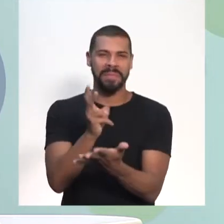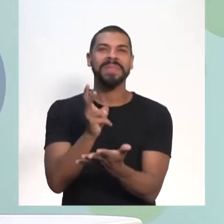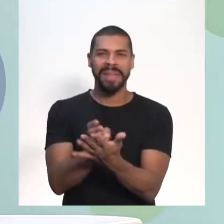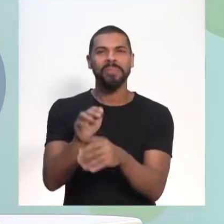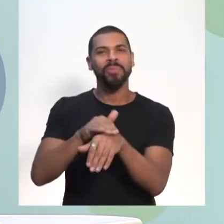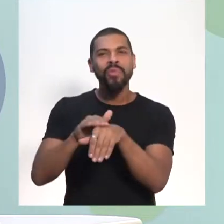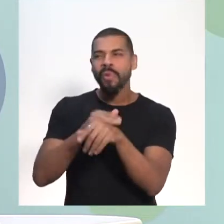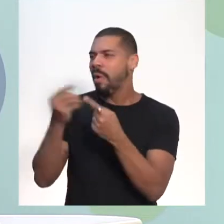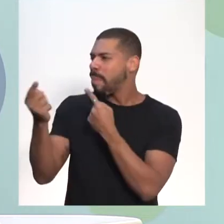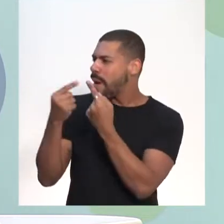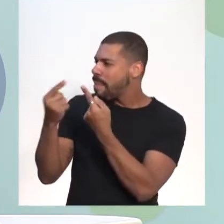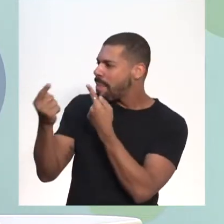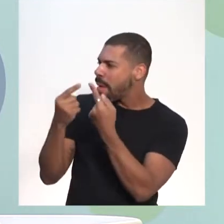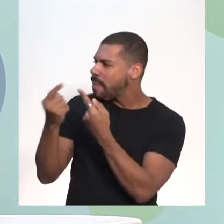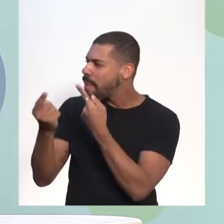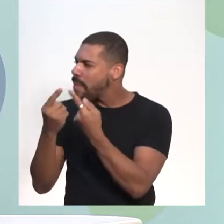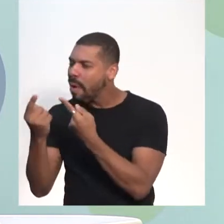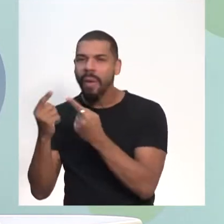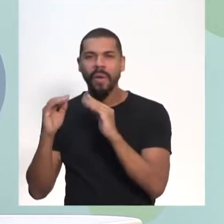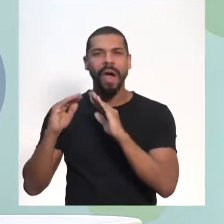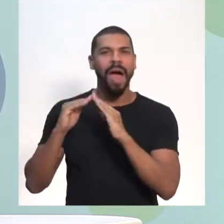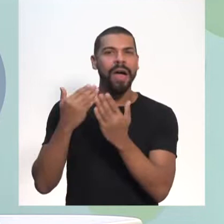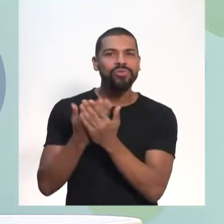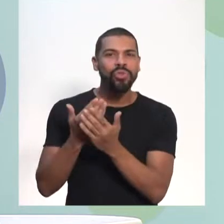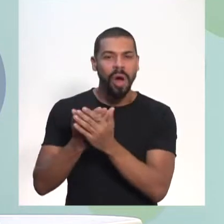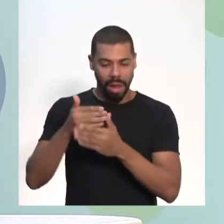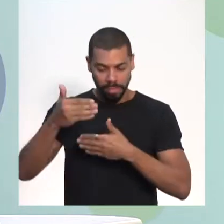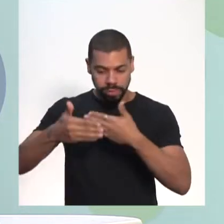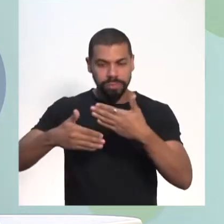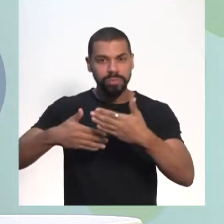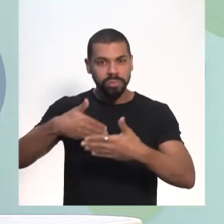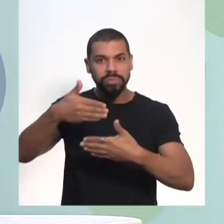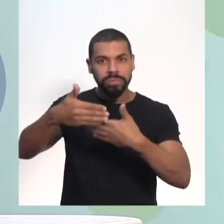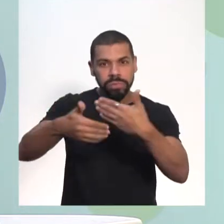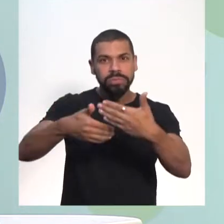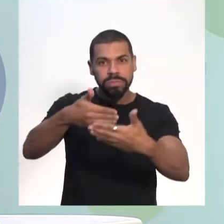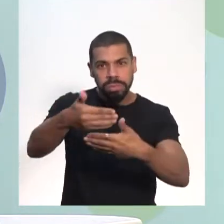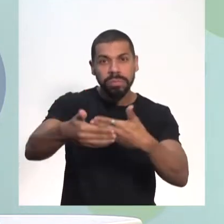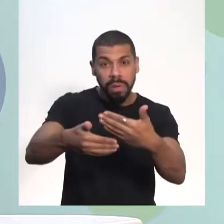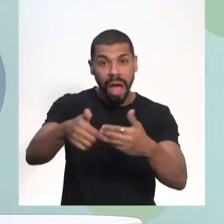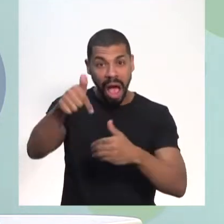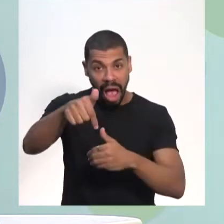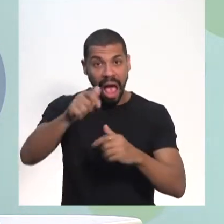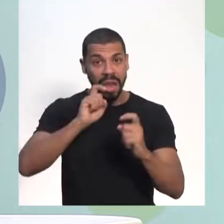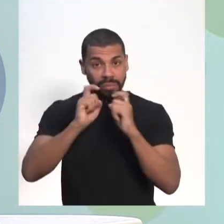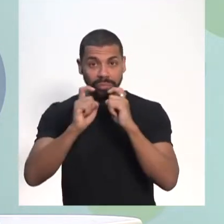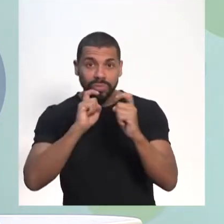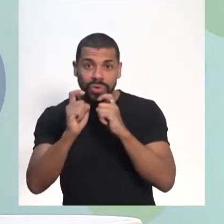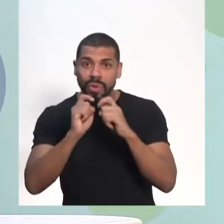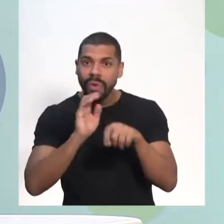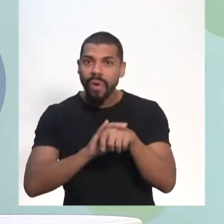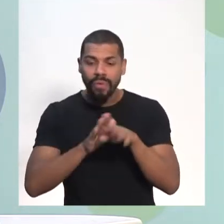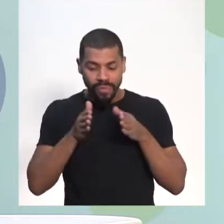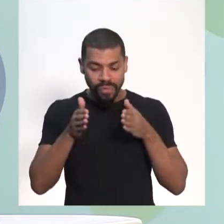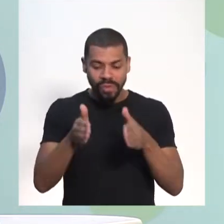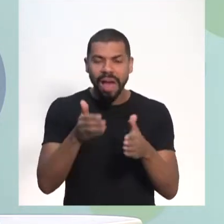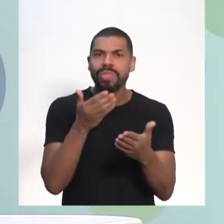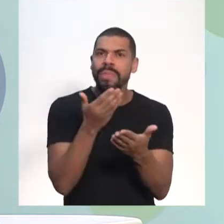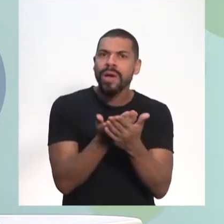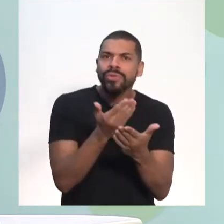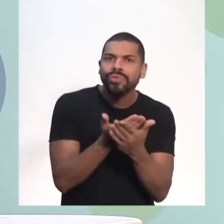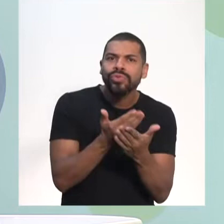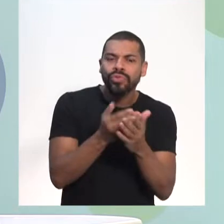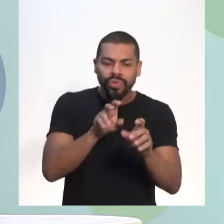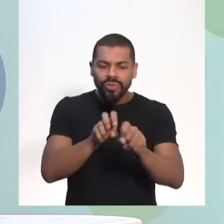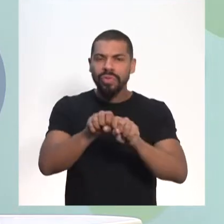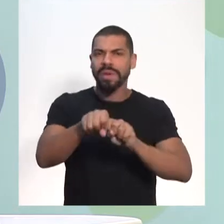formação continuada, né, escola como locus de formação. A TPC é o espaço para estudo, é o espaço para